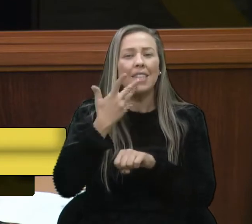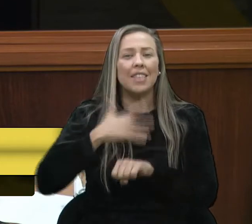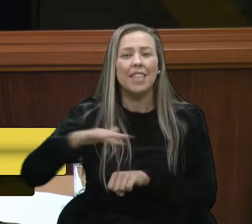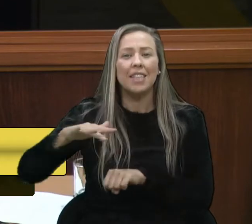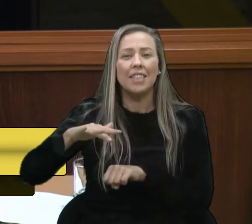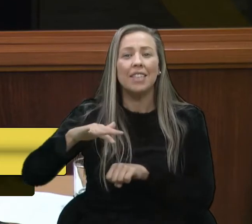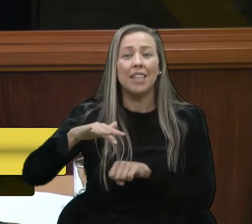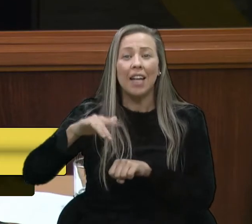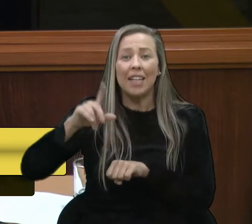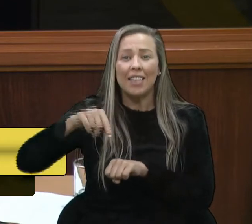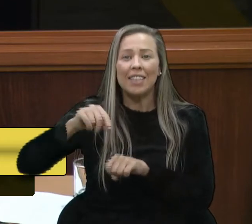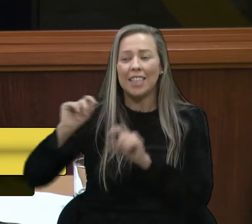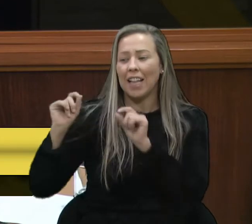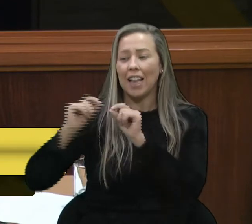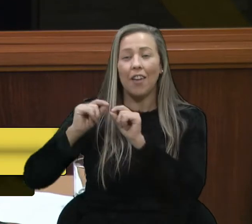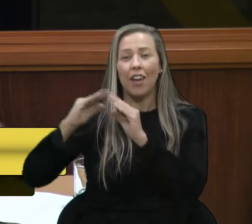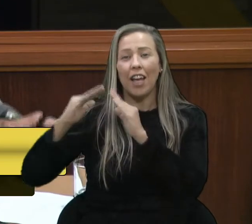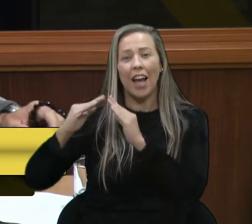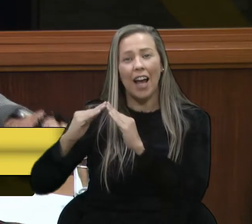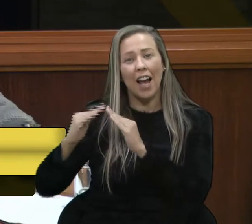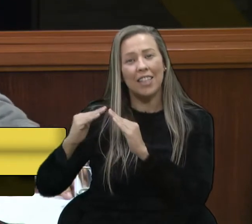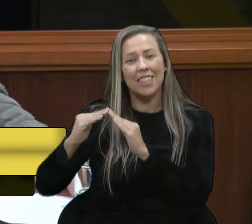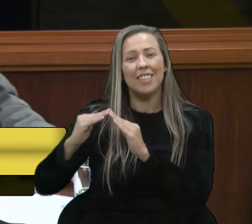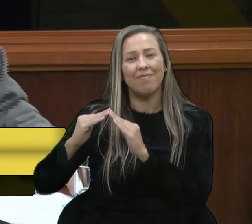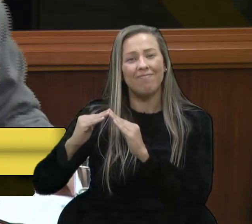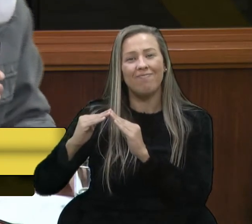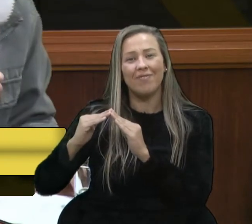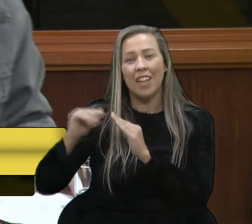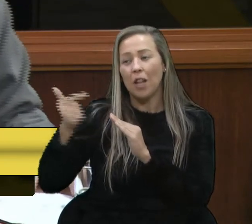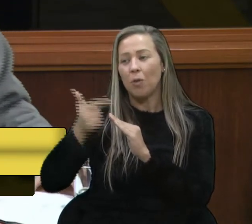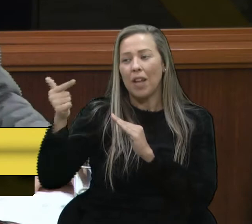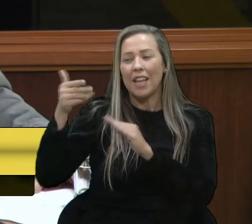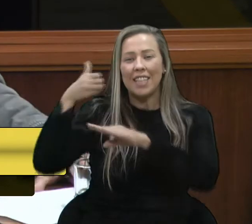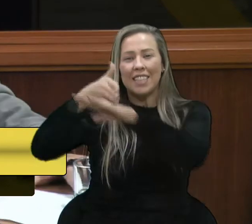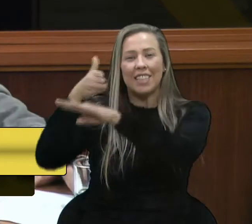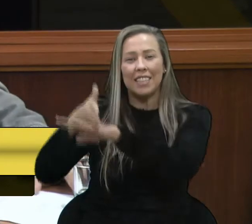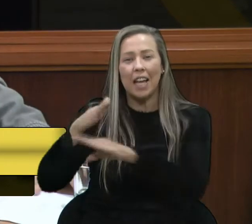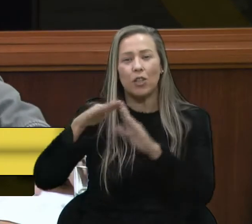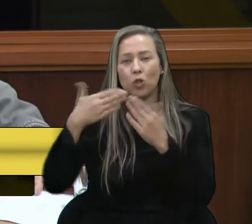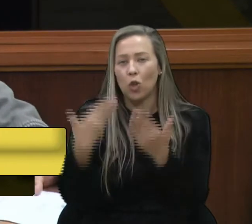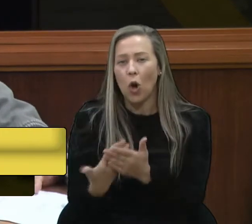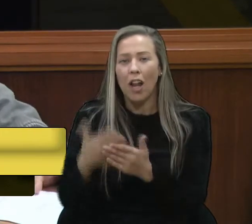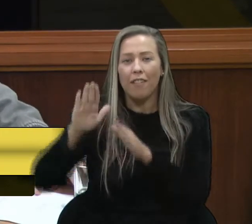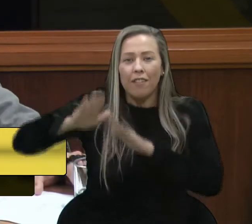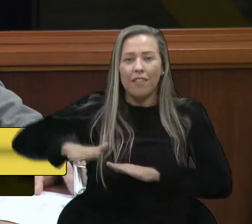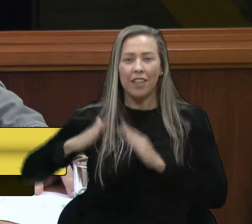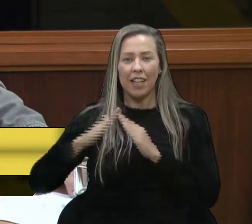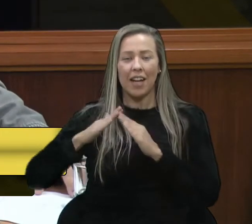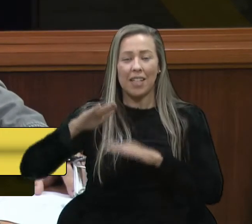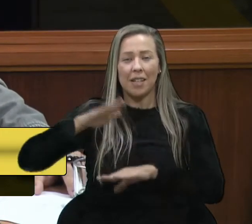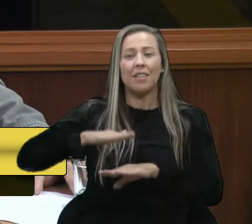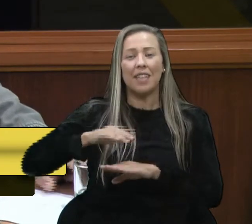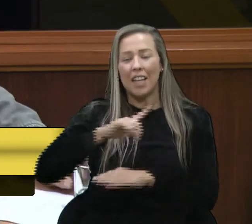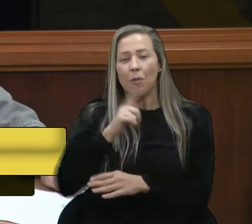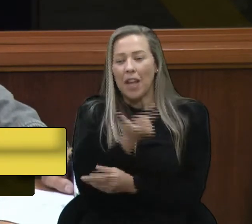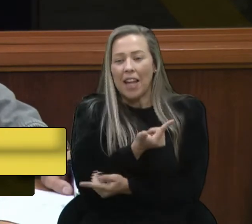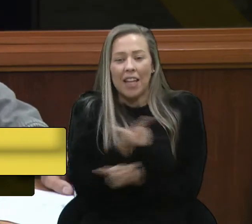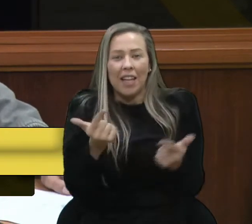mais vulneráveis porque estão em casa, não estão praticando o que é o seu dever, está em instituição, que é estar